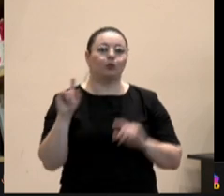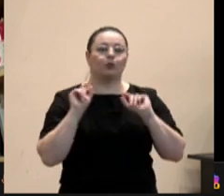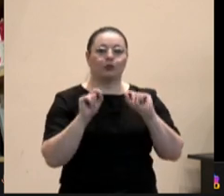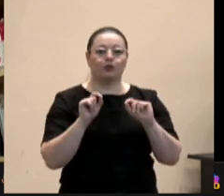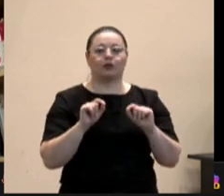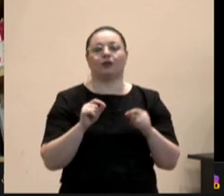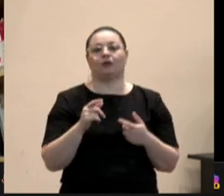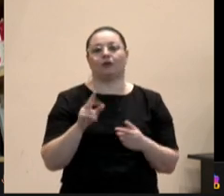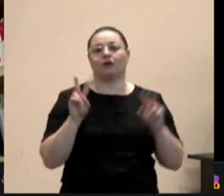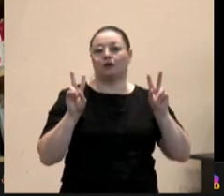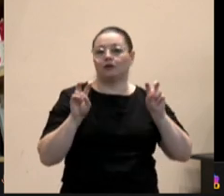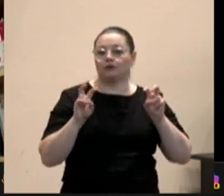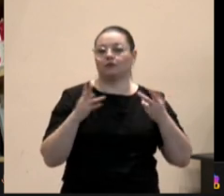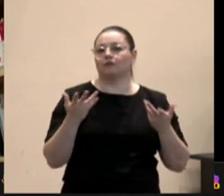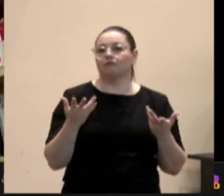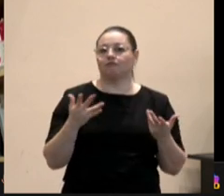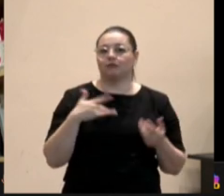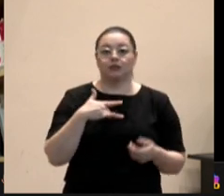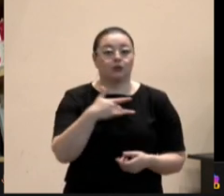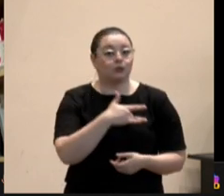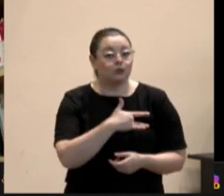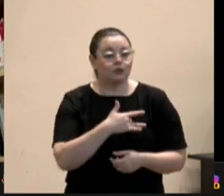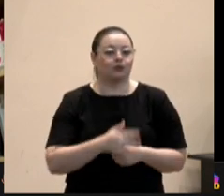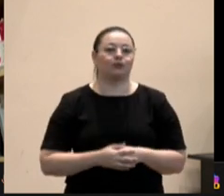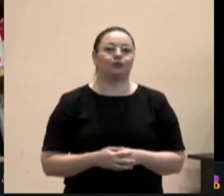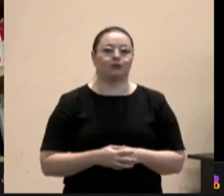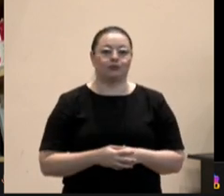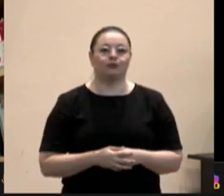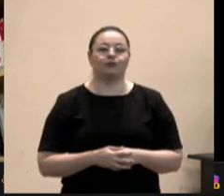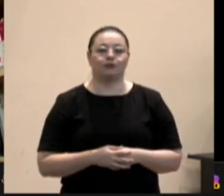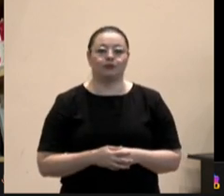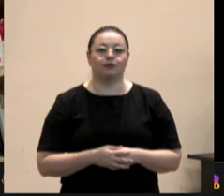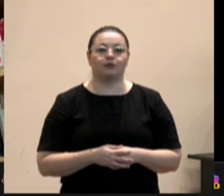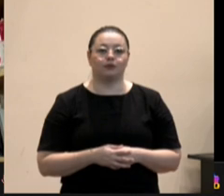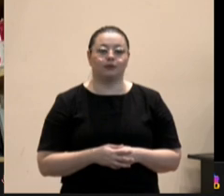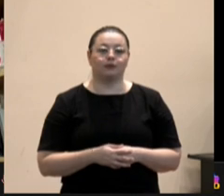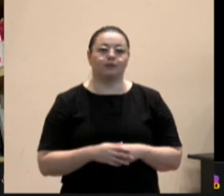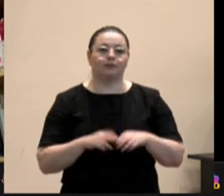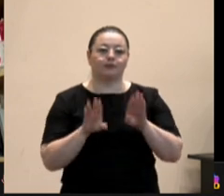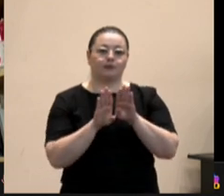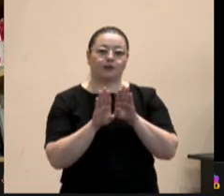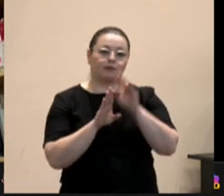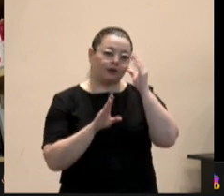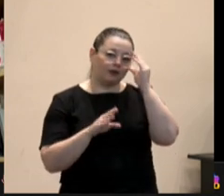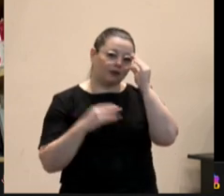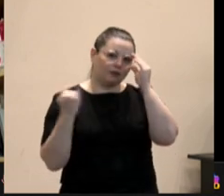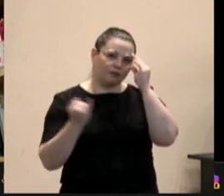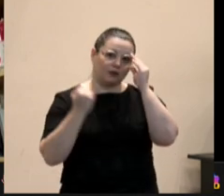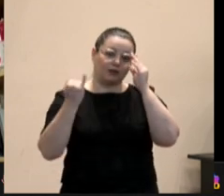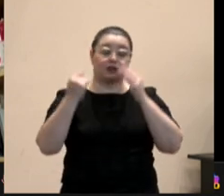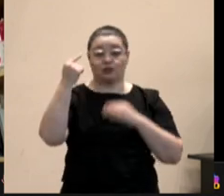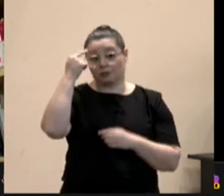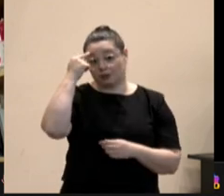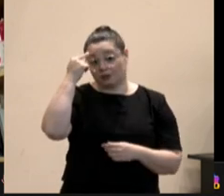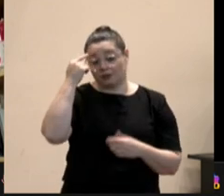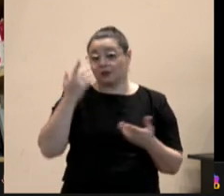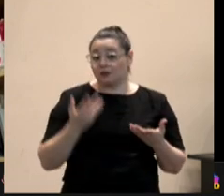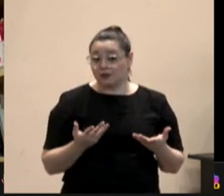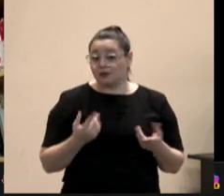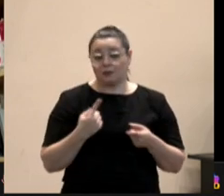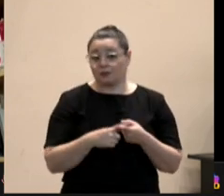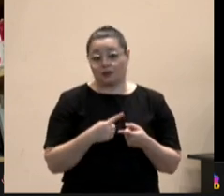saúde, né, das questões que para nós têm sido muito importantes de serem pensadas, elas